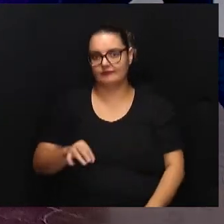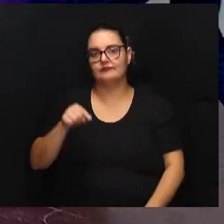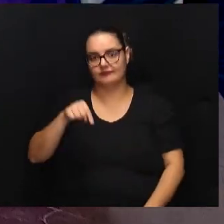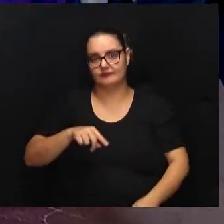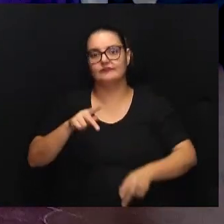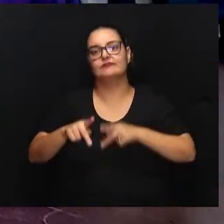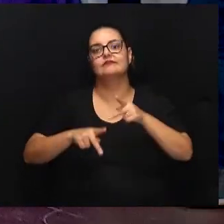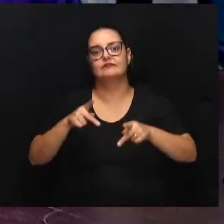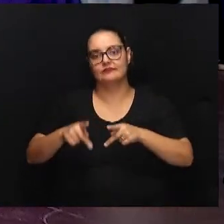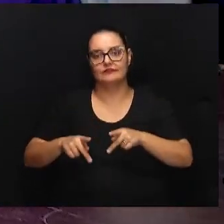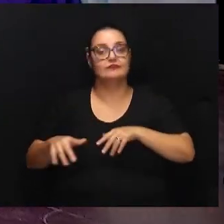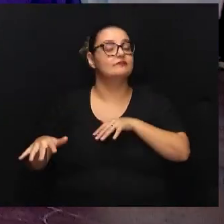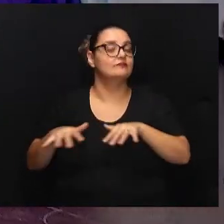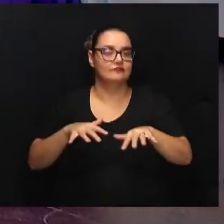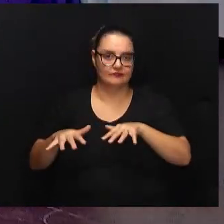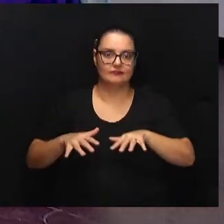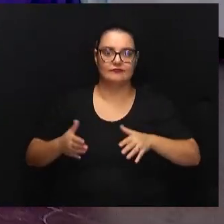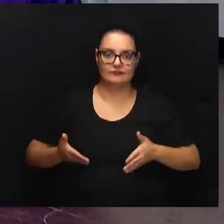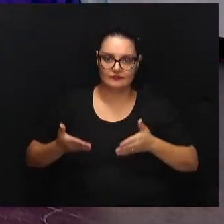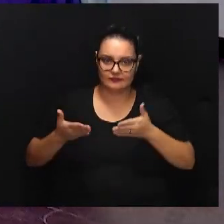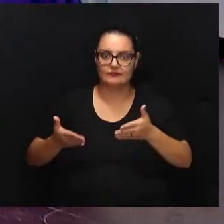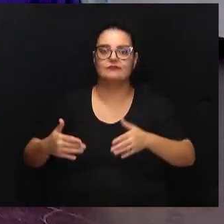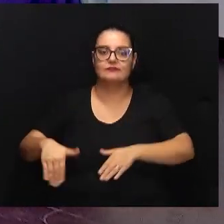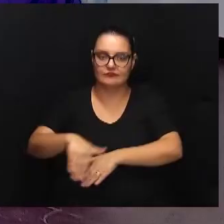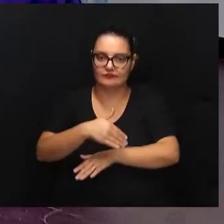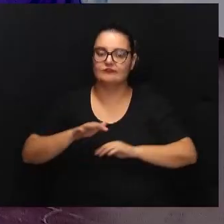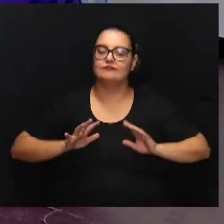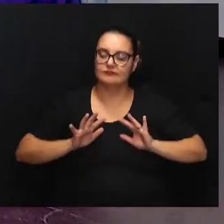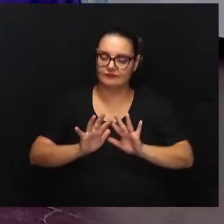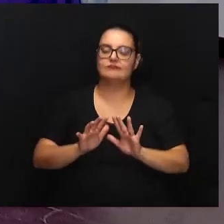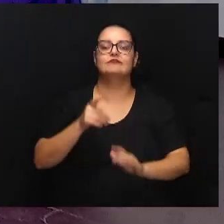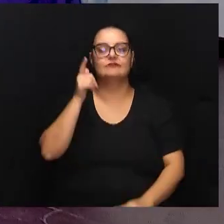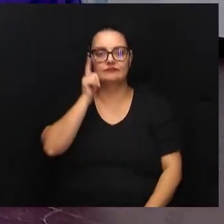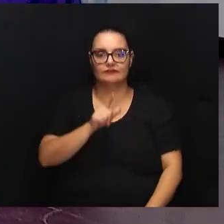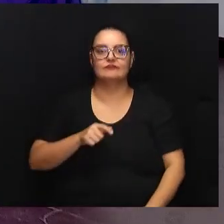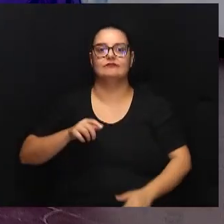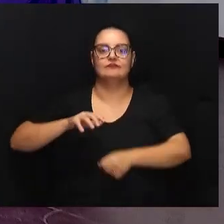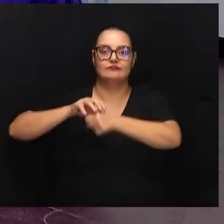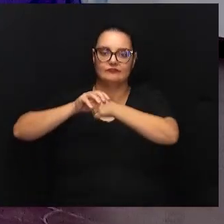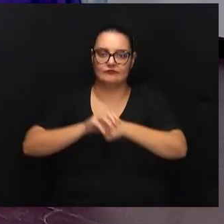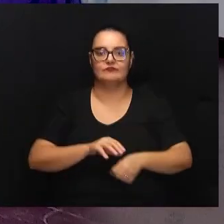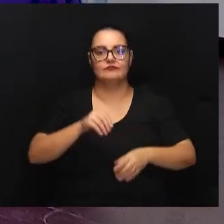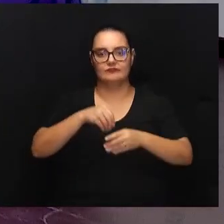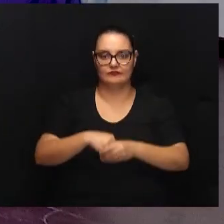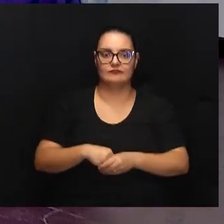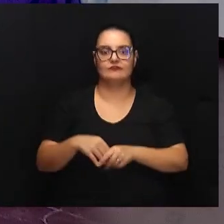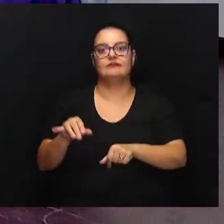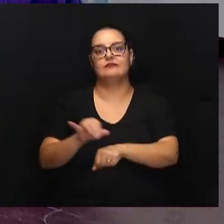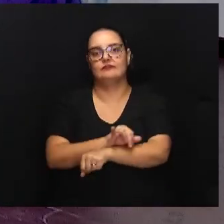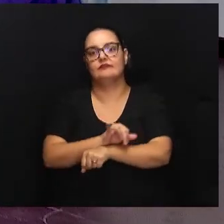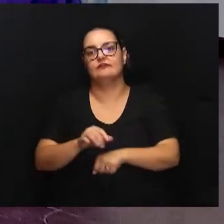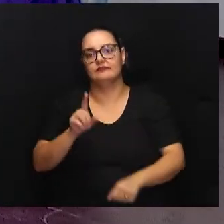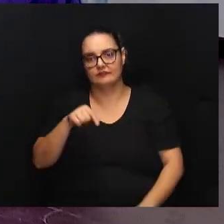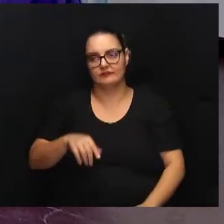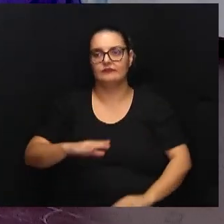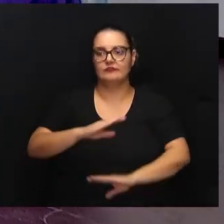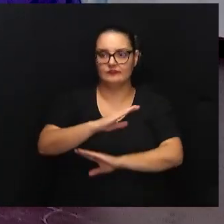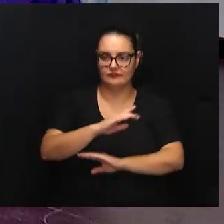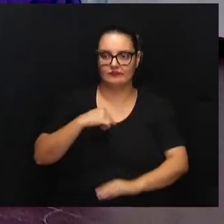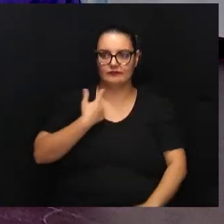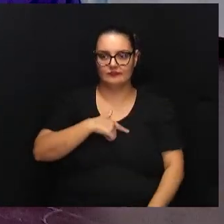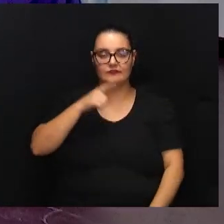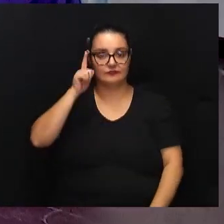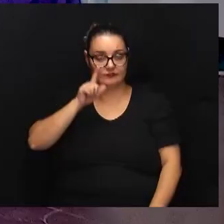machista, mas que certamente é com essa população mobilizada e colocada na rua que a gente vai conseguir fazer pressão dentro